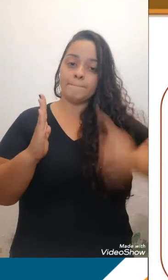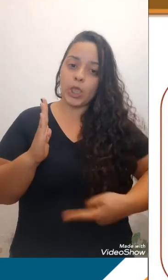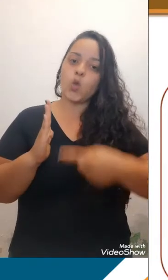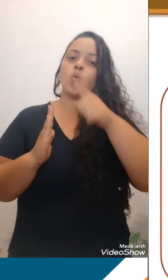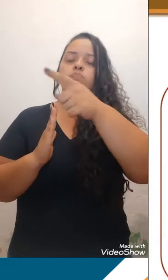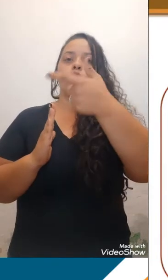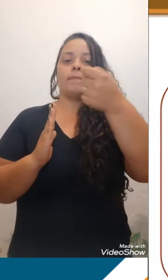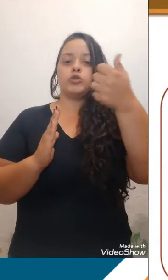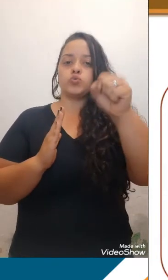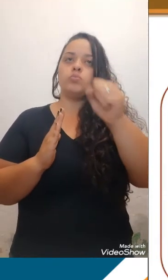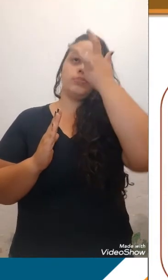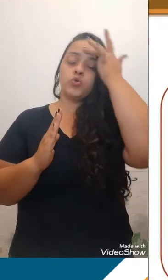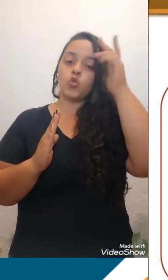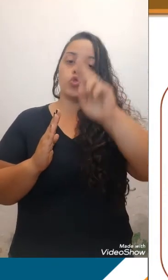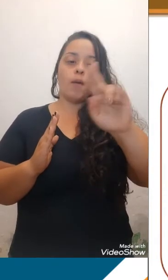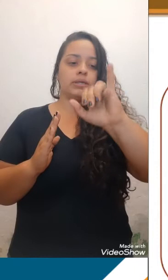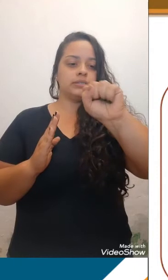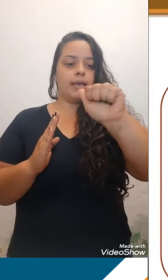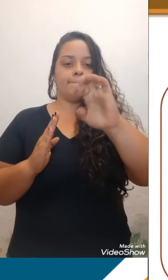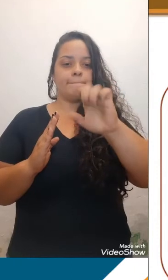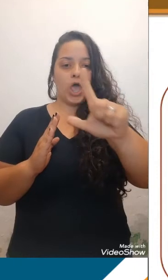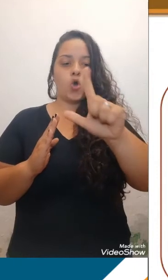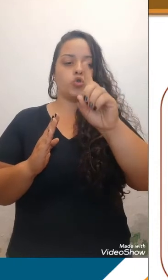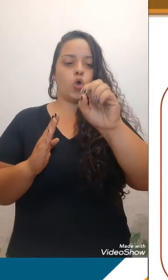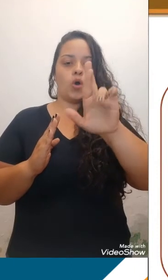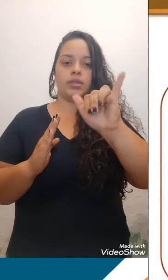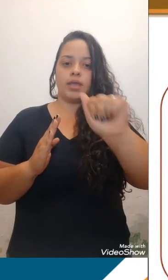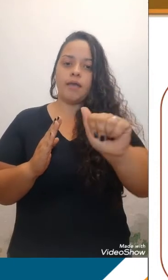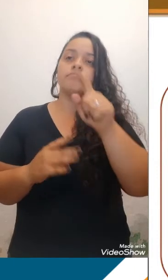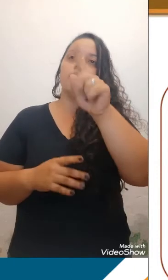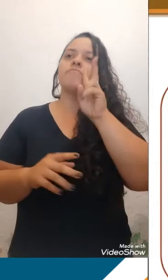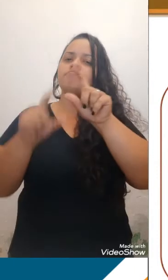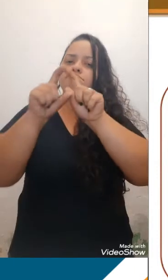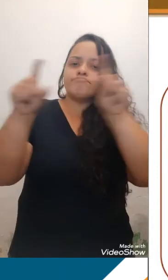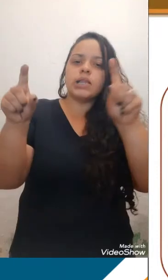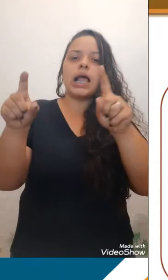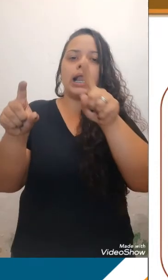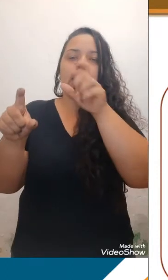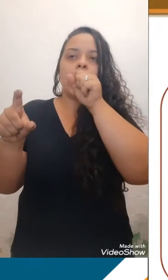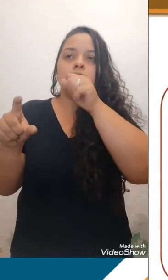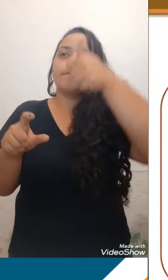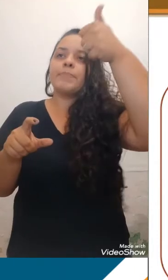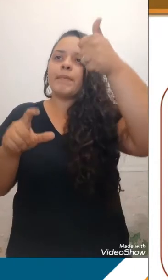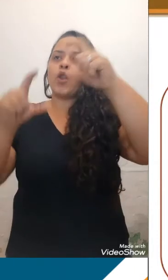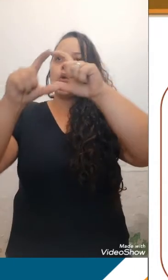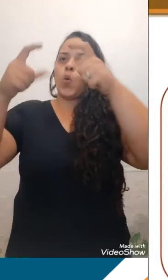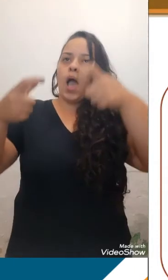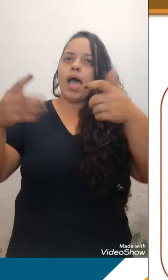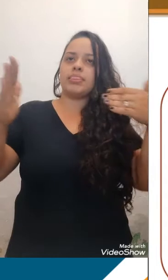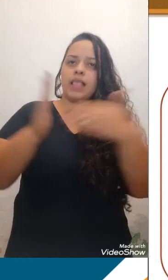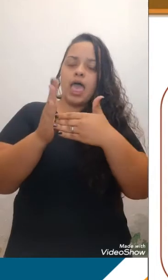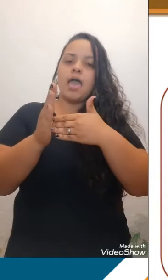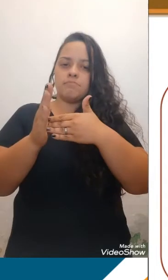do Enem 2018 da Isabel Dória. Então vamos lá. Essa frase em laranja, de em primeiro lugar até